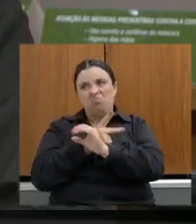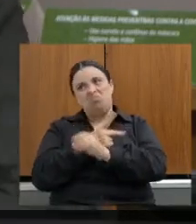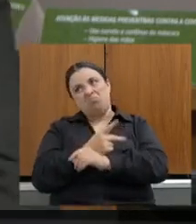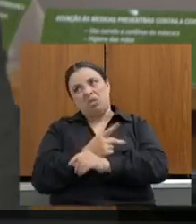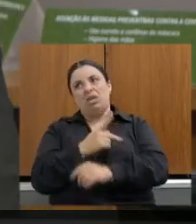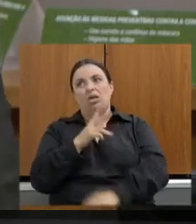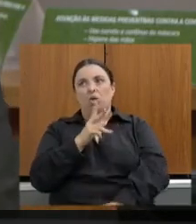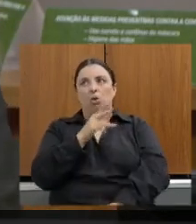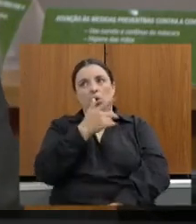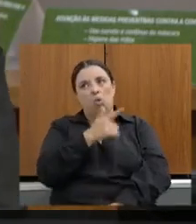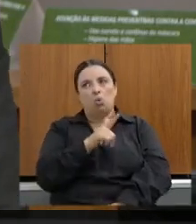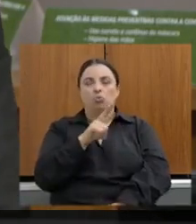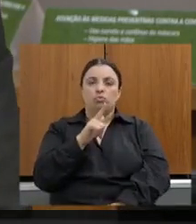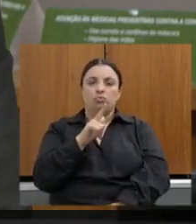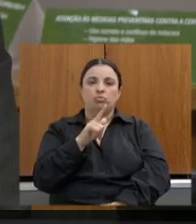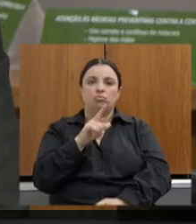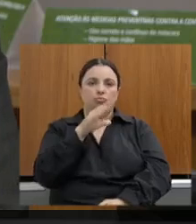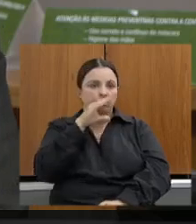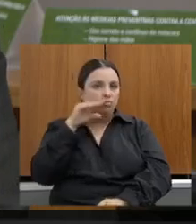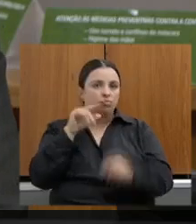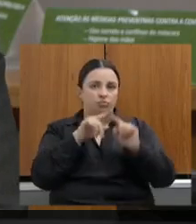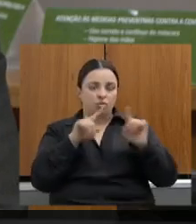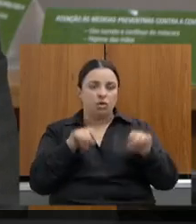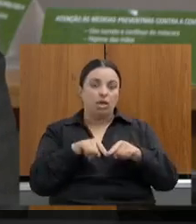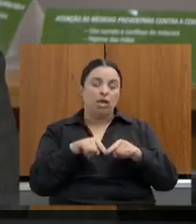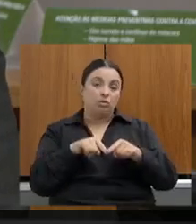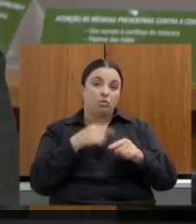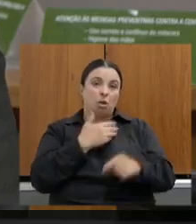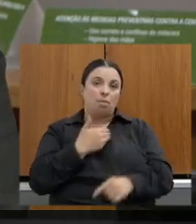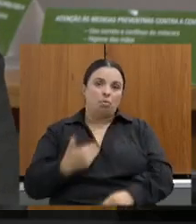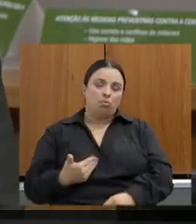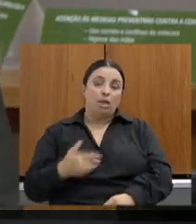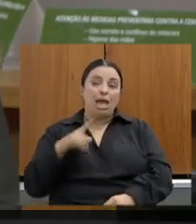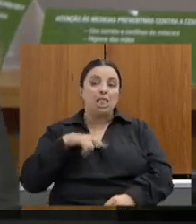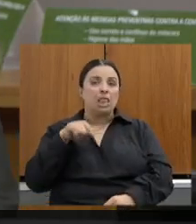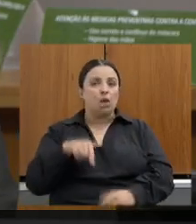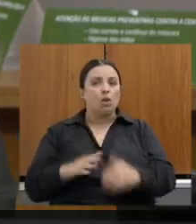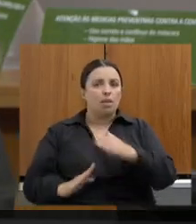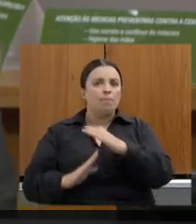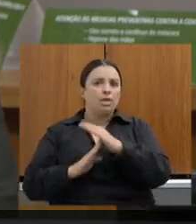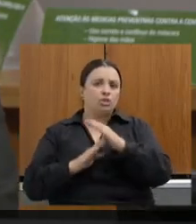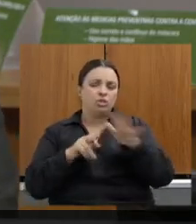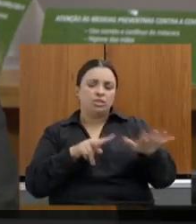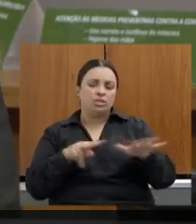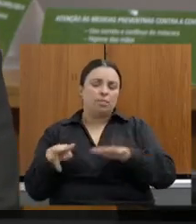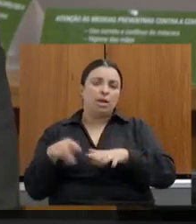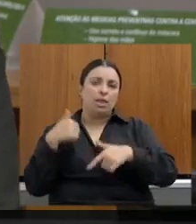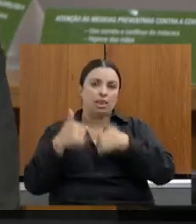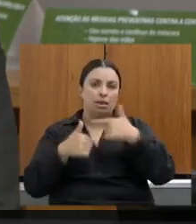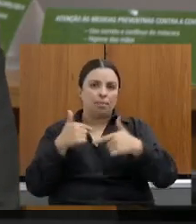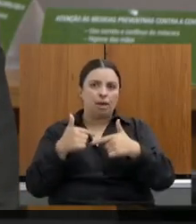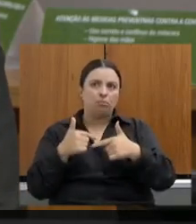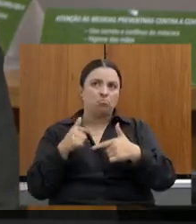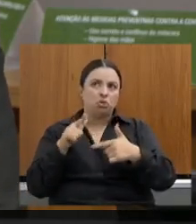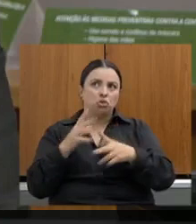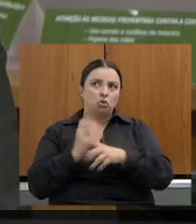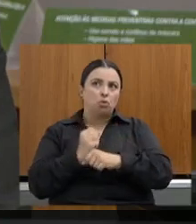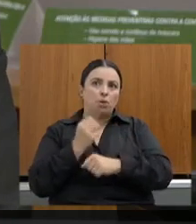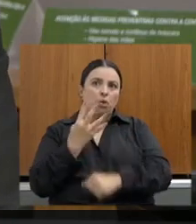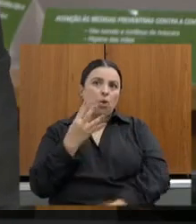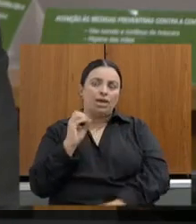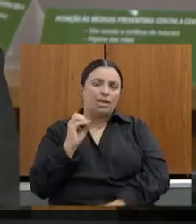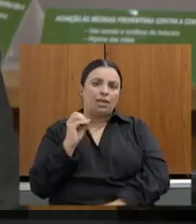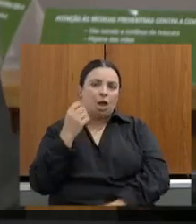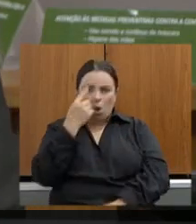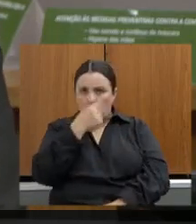servidores públicos né Tem um limite de trabalho semanal 40 horas de trabalho é o que